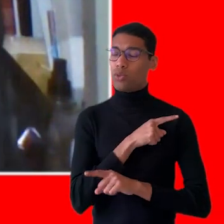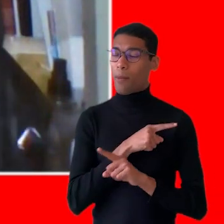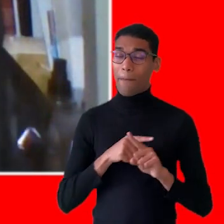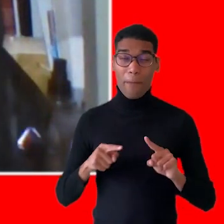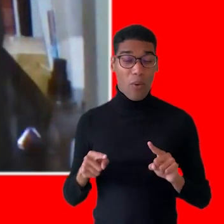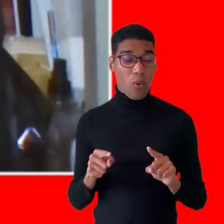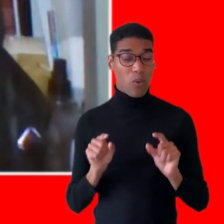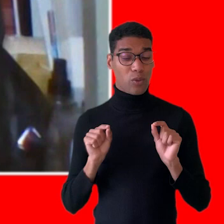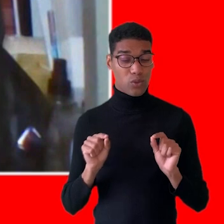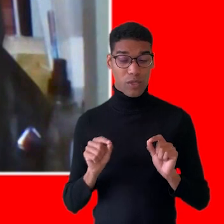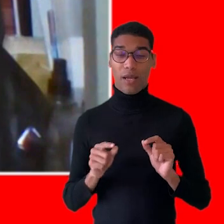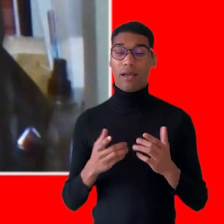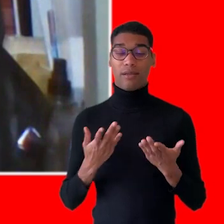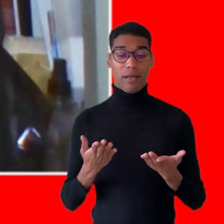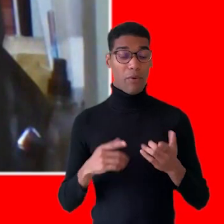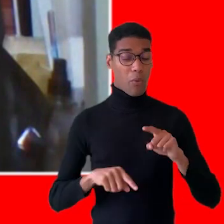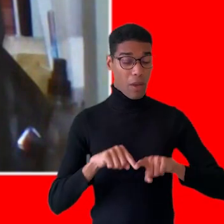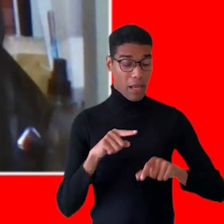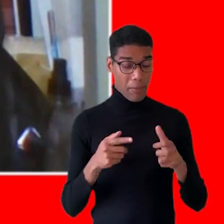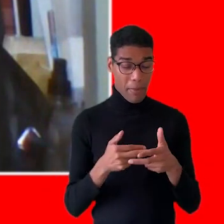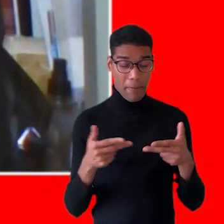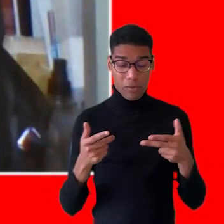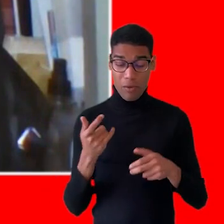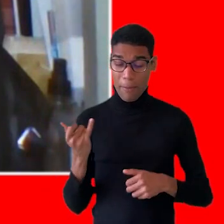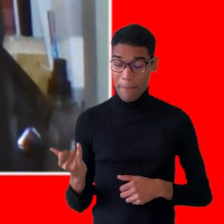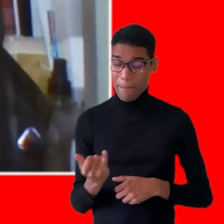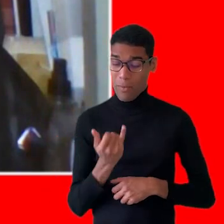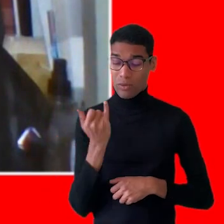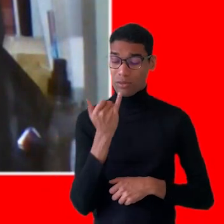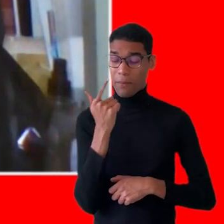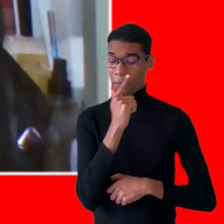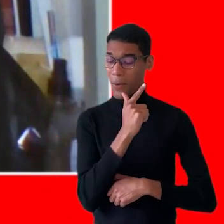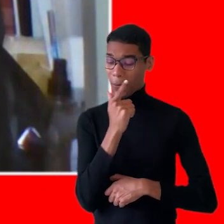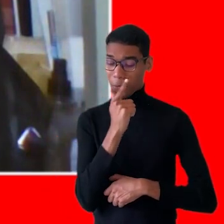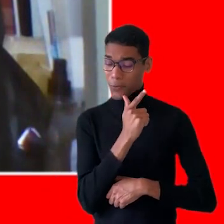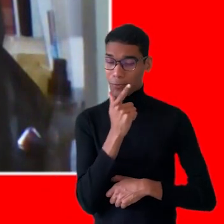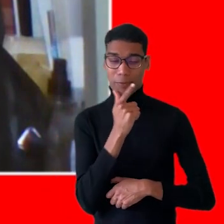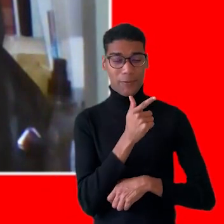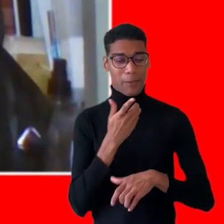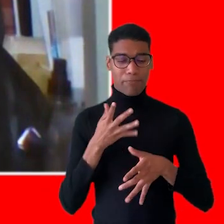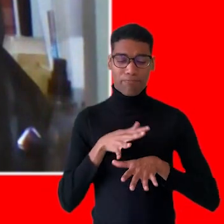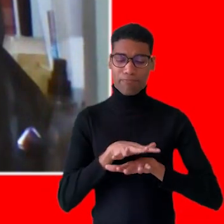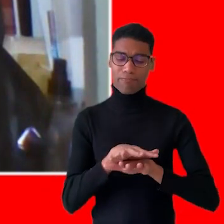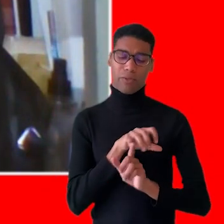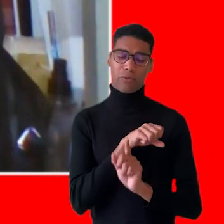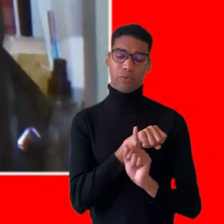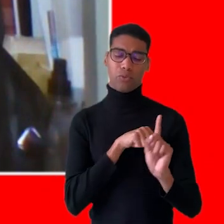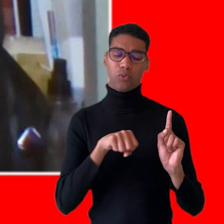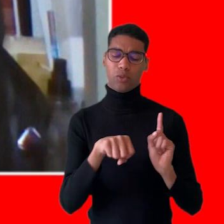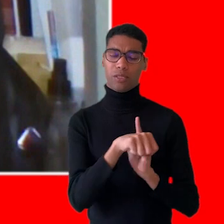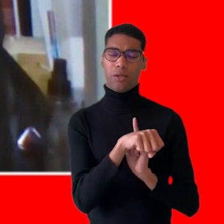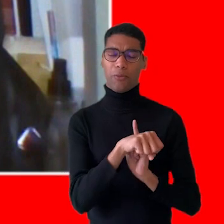acesso a um equipamento que é fundamental para a integração social,